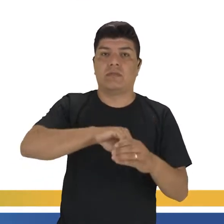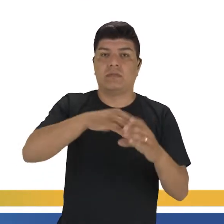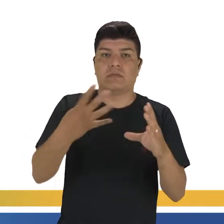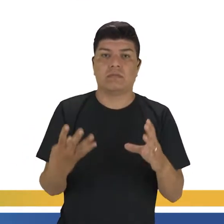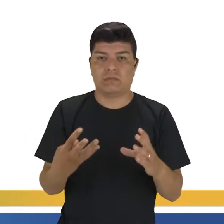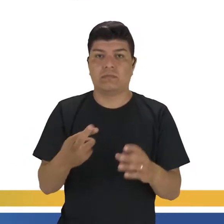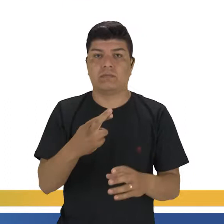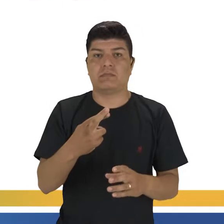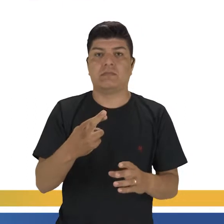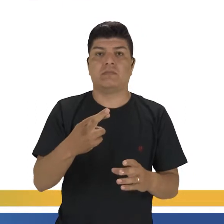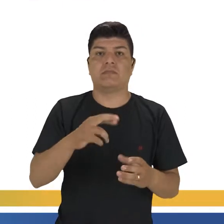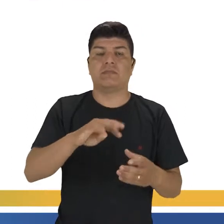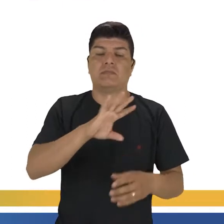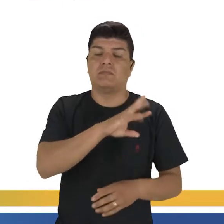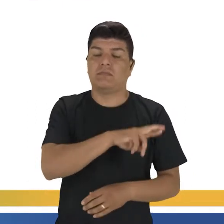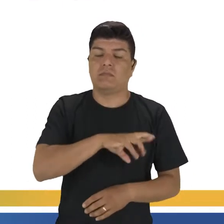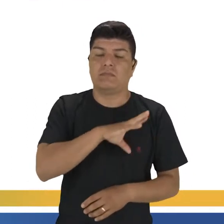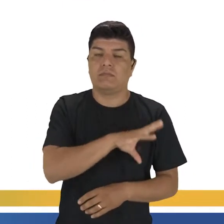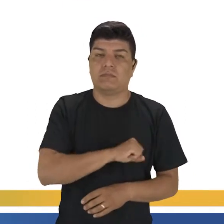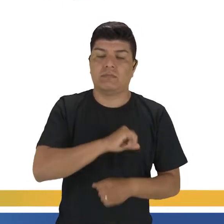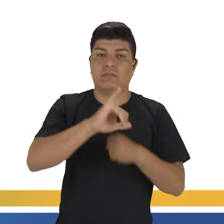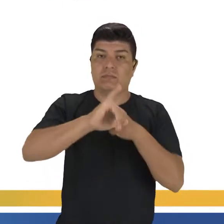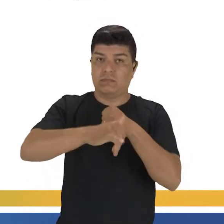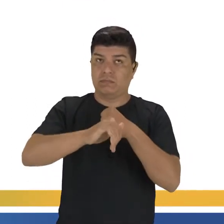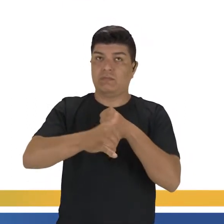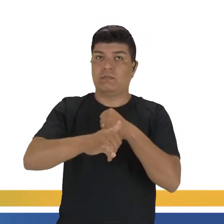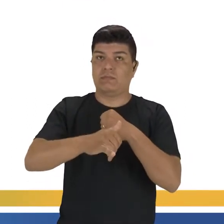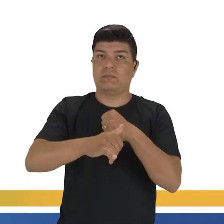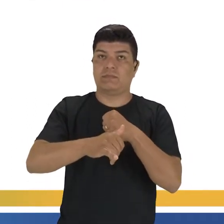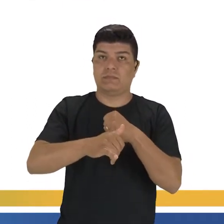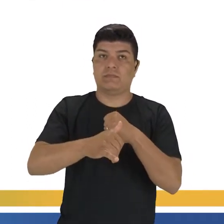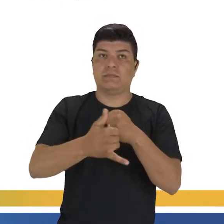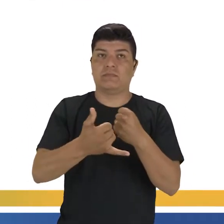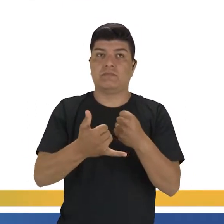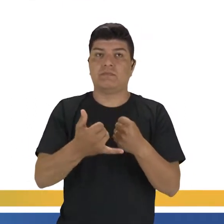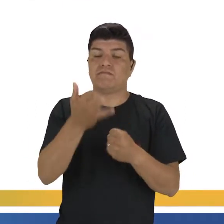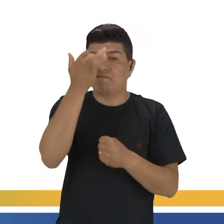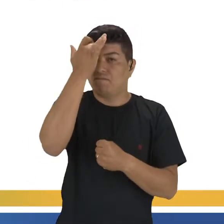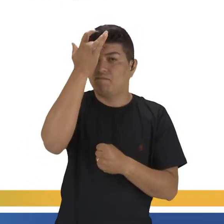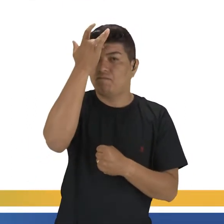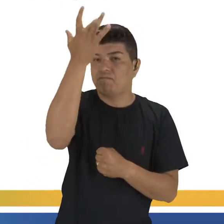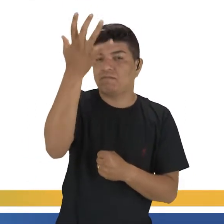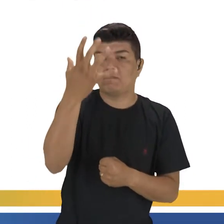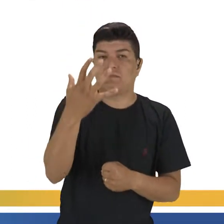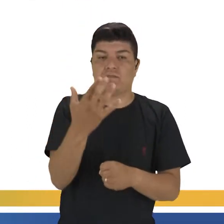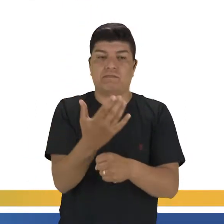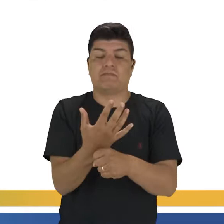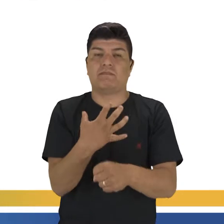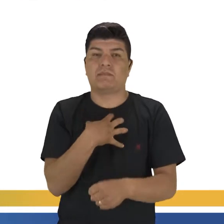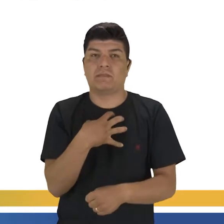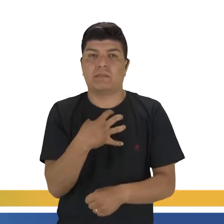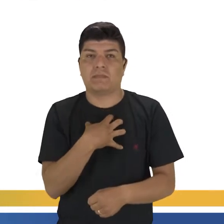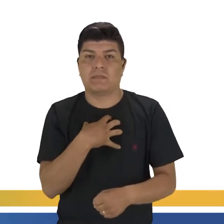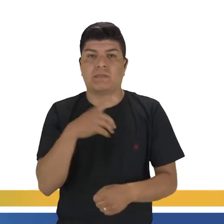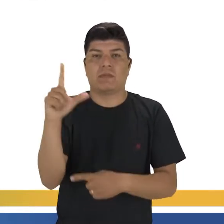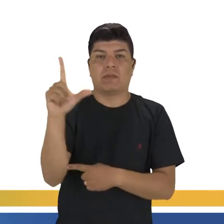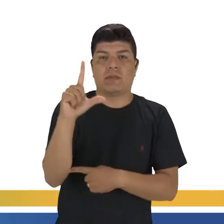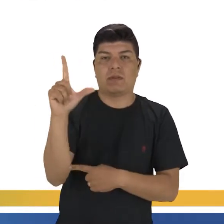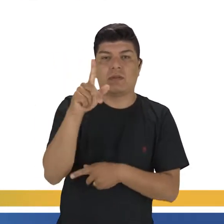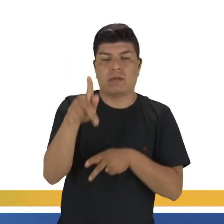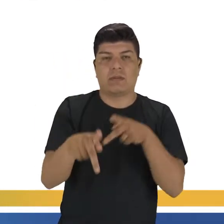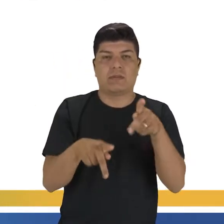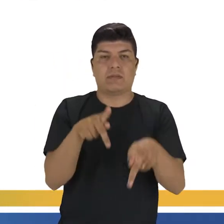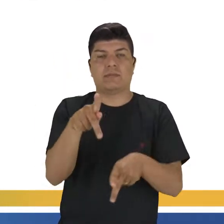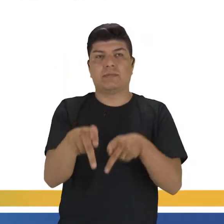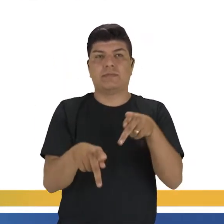prosa romântica, é bom também nós lembrarmos que foram tramas fáceis, o sentimentalismo, a literatura mais